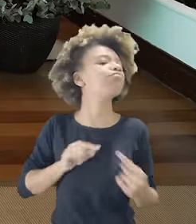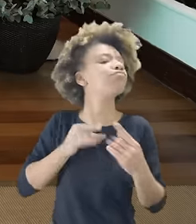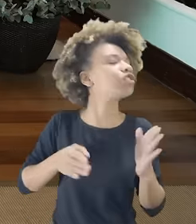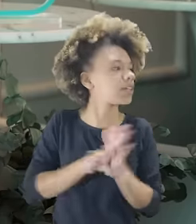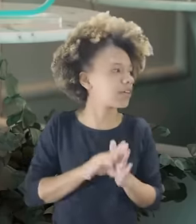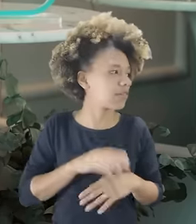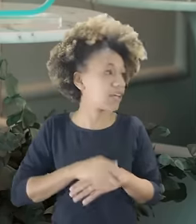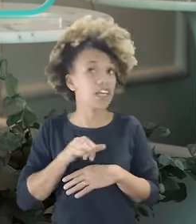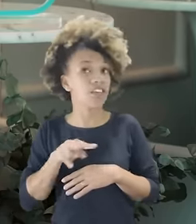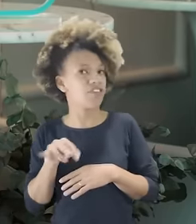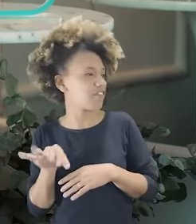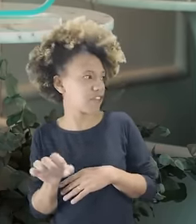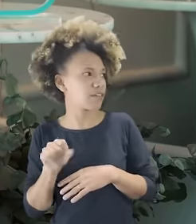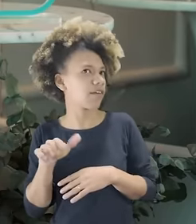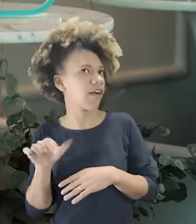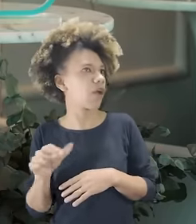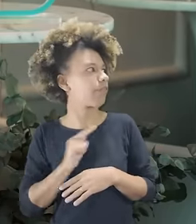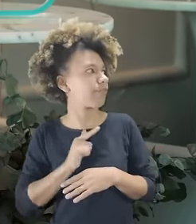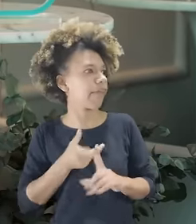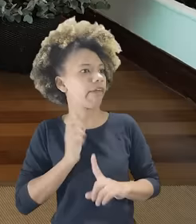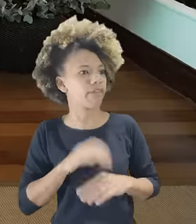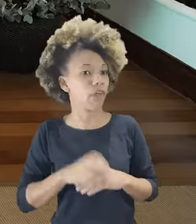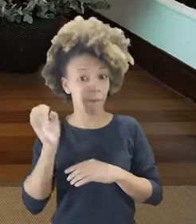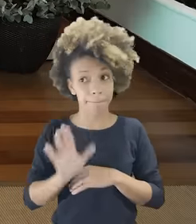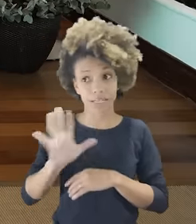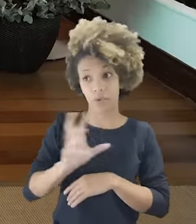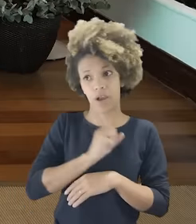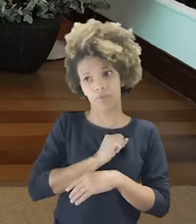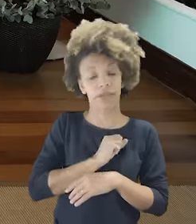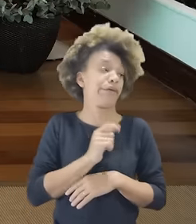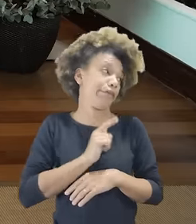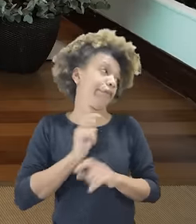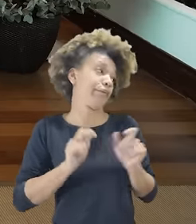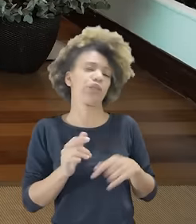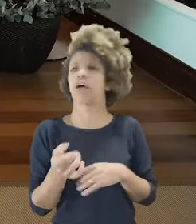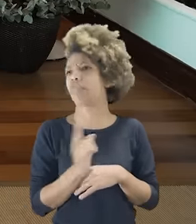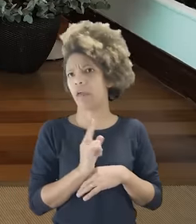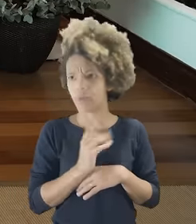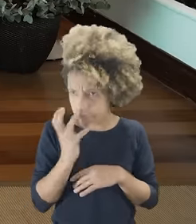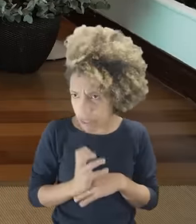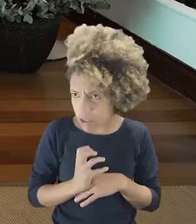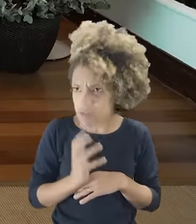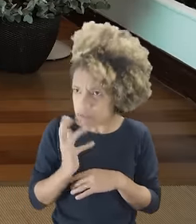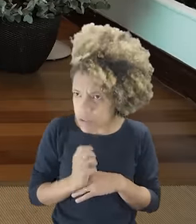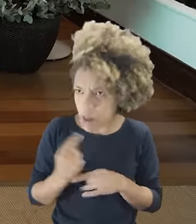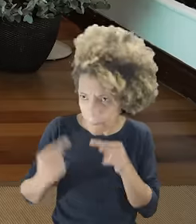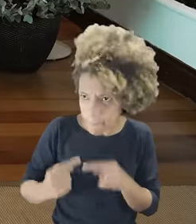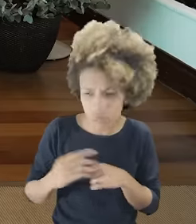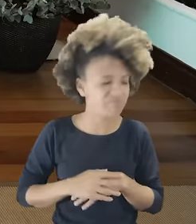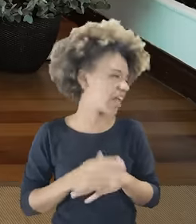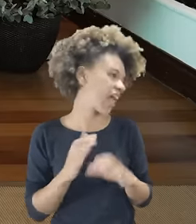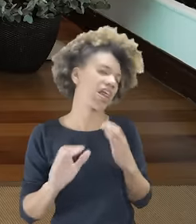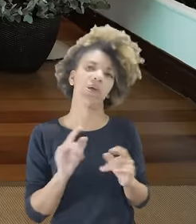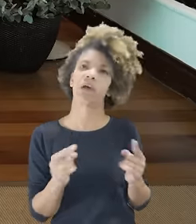tipo cheguei lá tipo a Ivete Sangalo tem rei como é que a Ivete Sangalo Brasil inteiro ama e tem gente não gosta